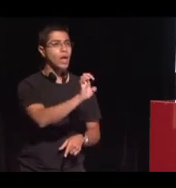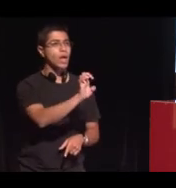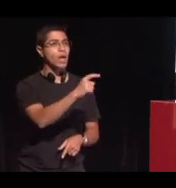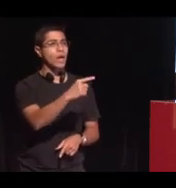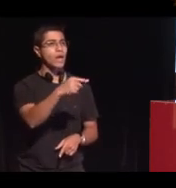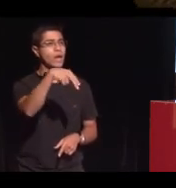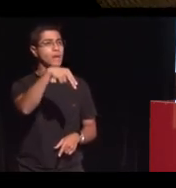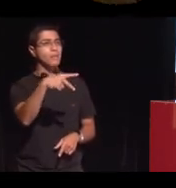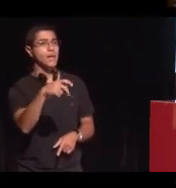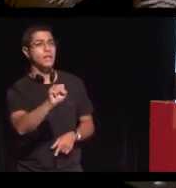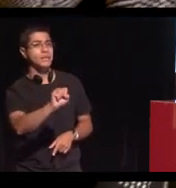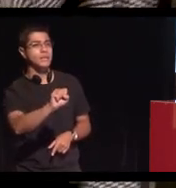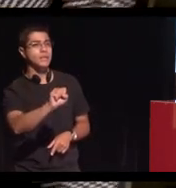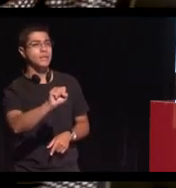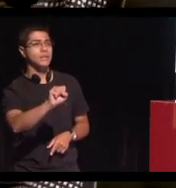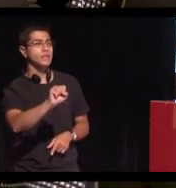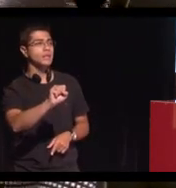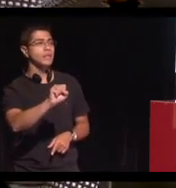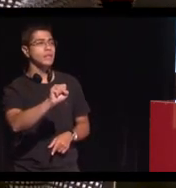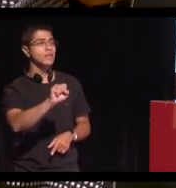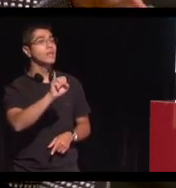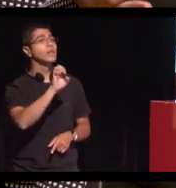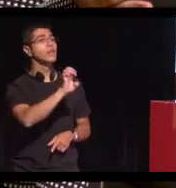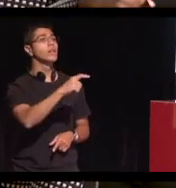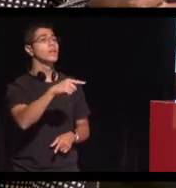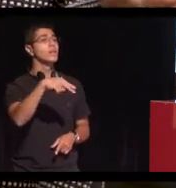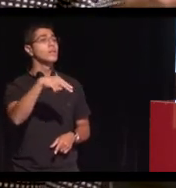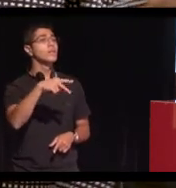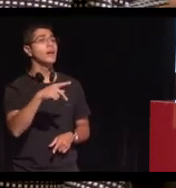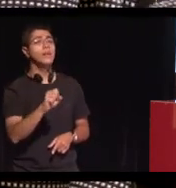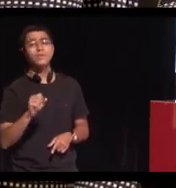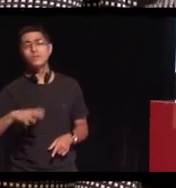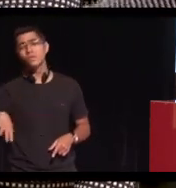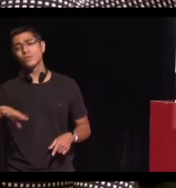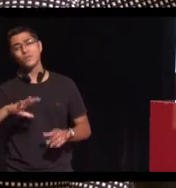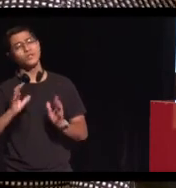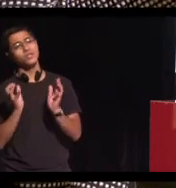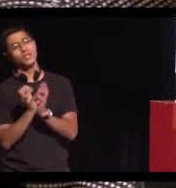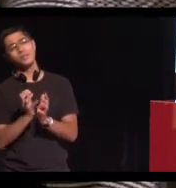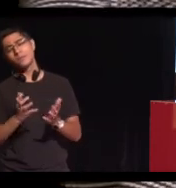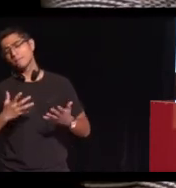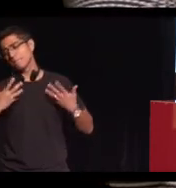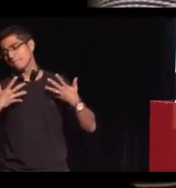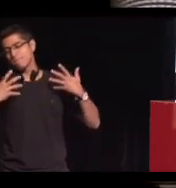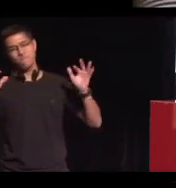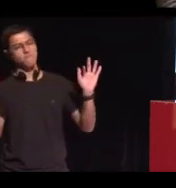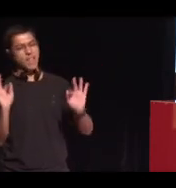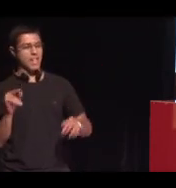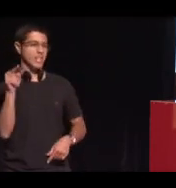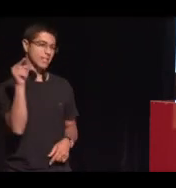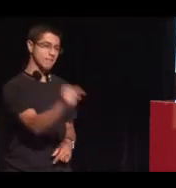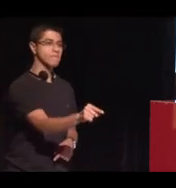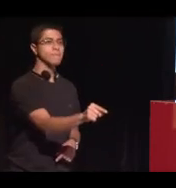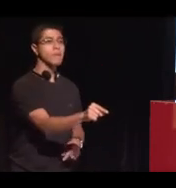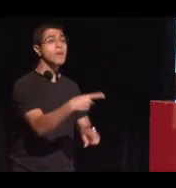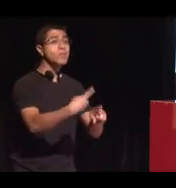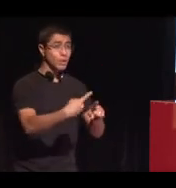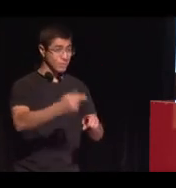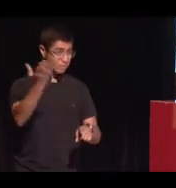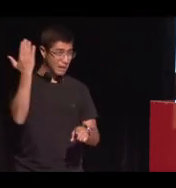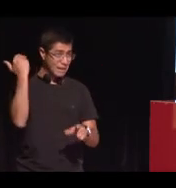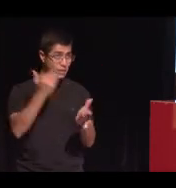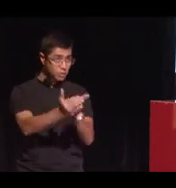o Employee Net Promoter Score. Então, é a felicidade do time. O time, no início do projeto, estava com